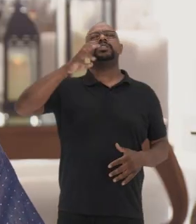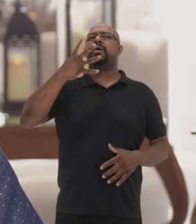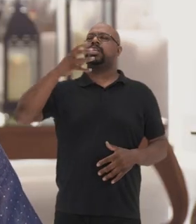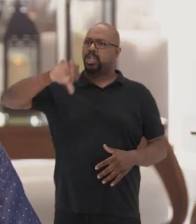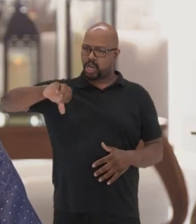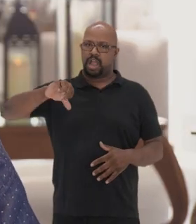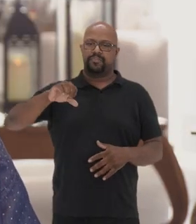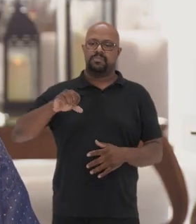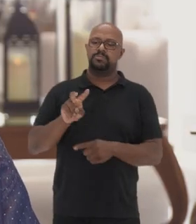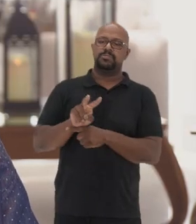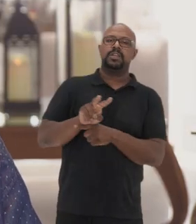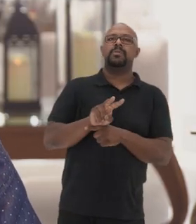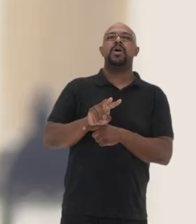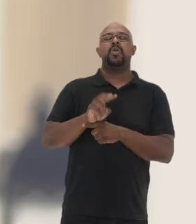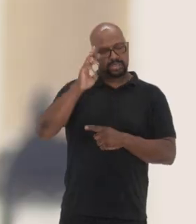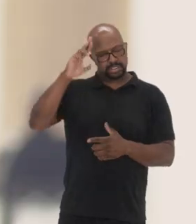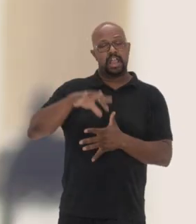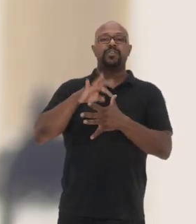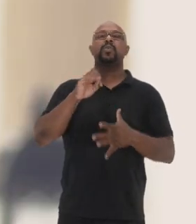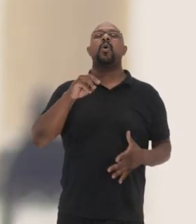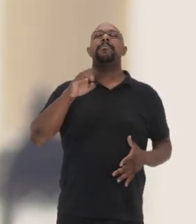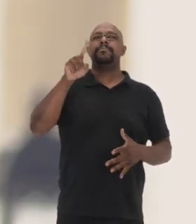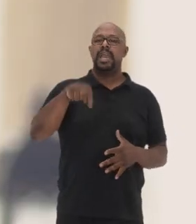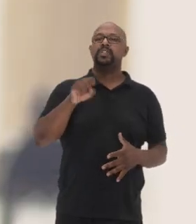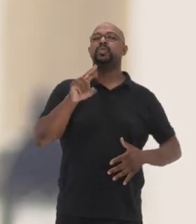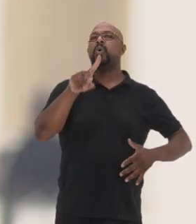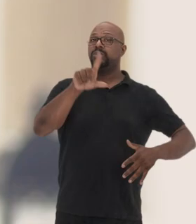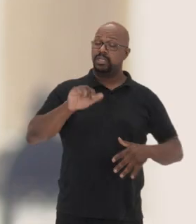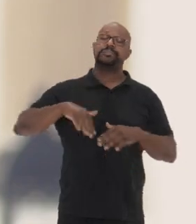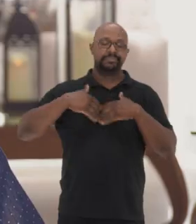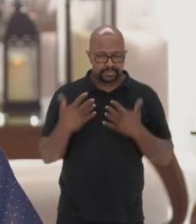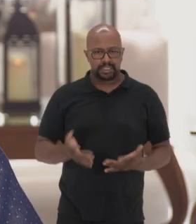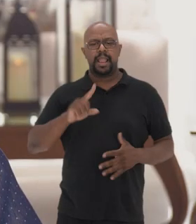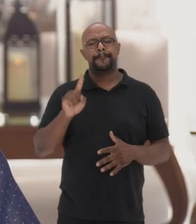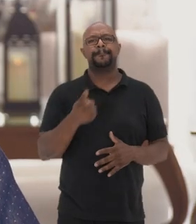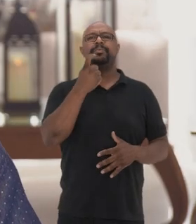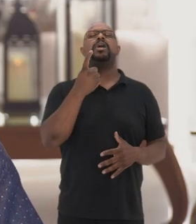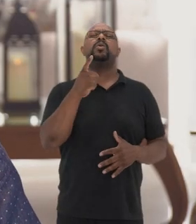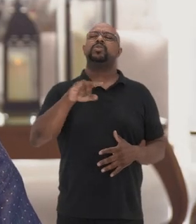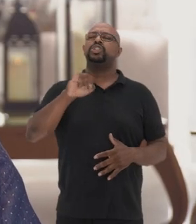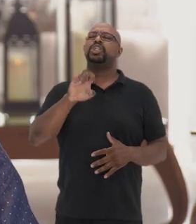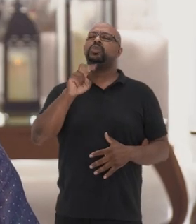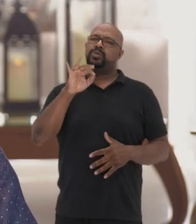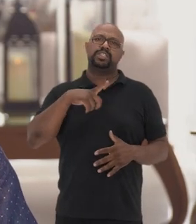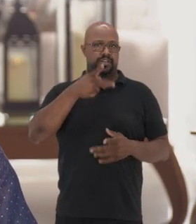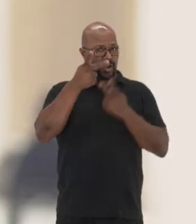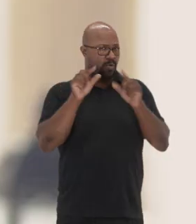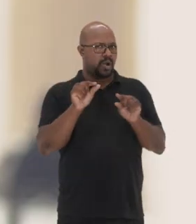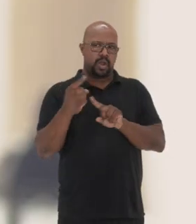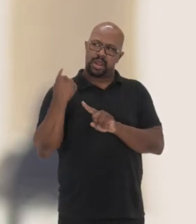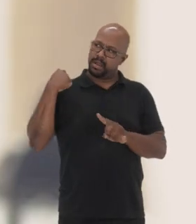chefiado pelo militar tomete Souza foi por meio desta campanha que chegaram os primeiros Jesuítas que citamos agora a